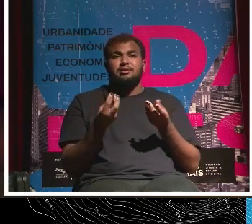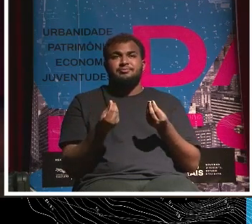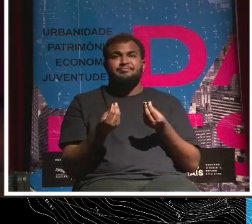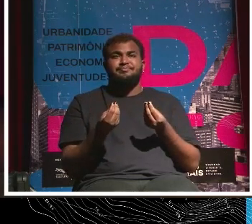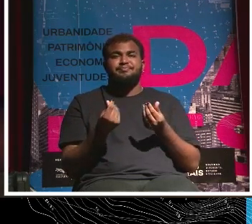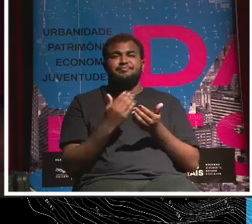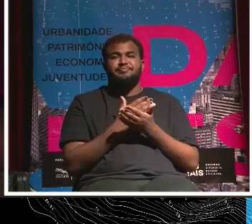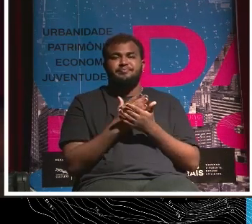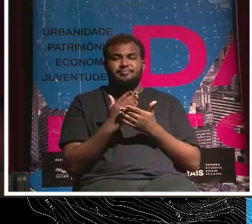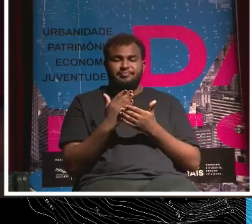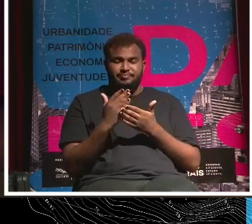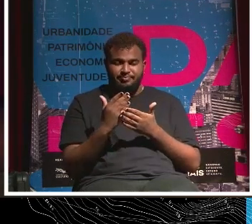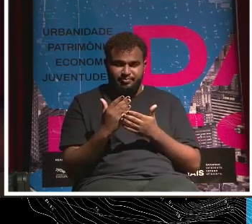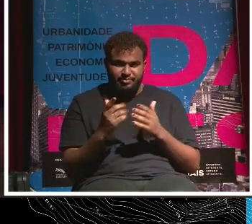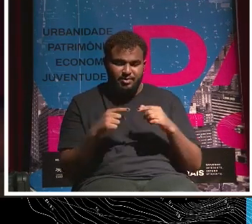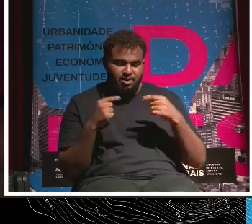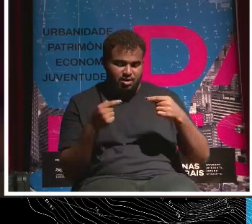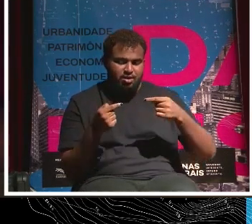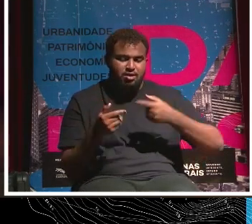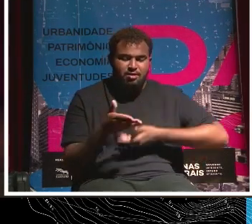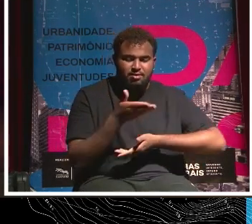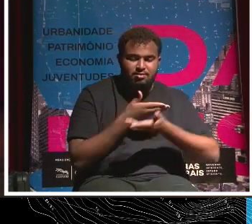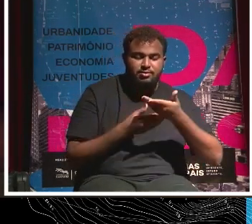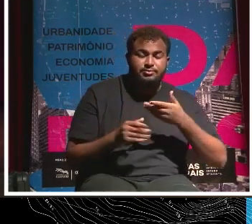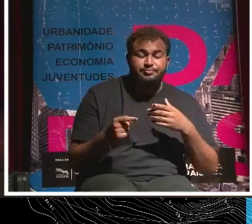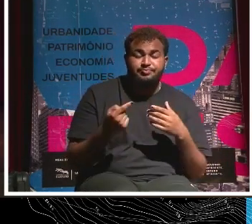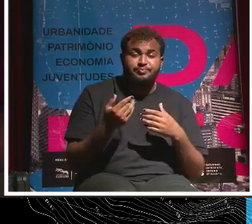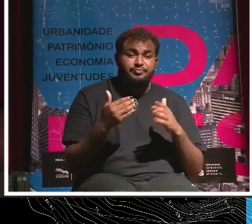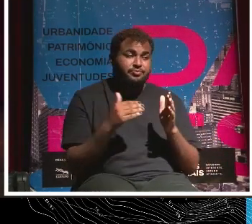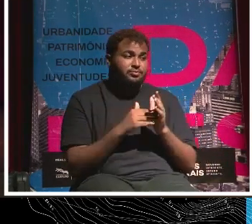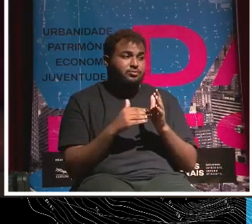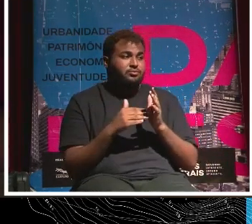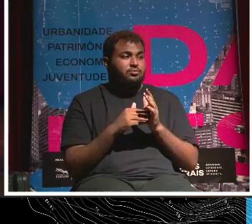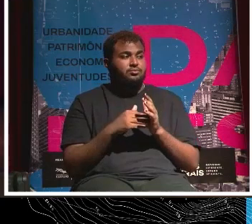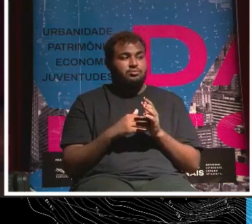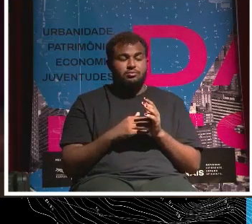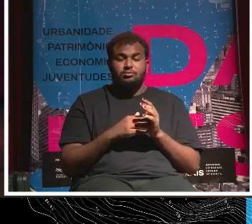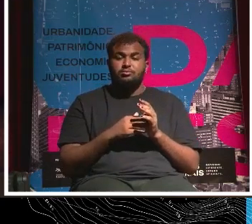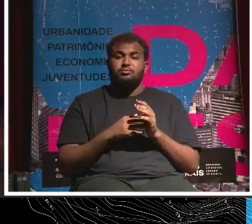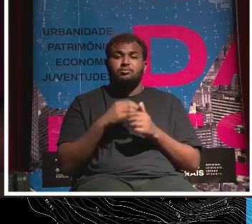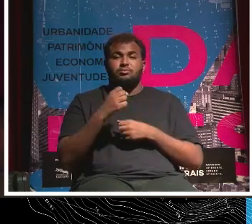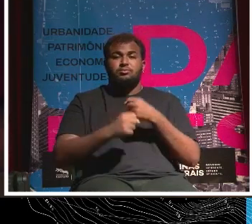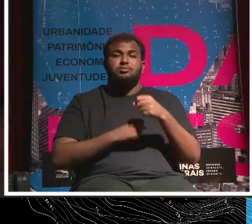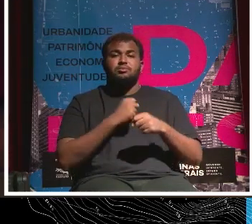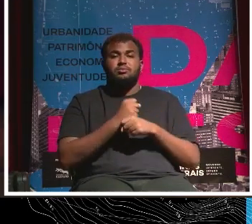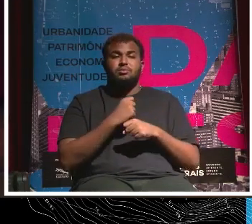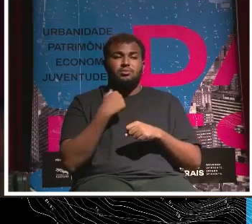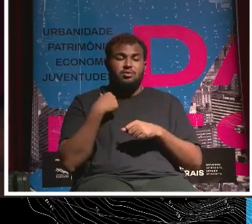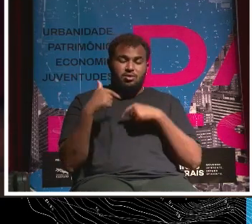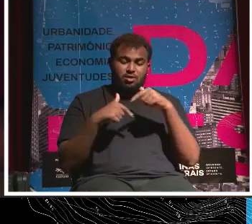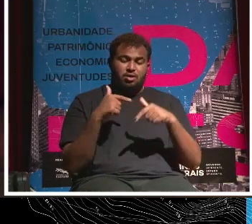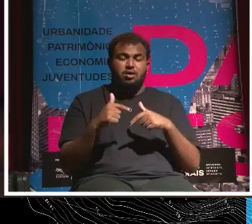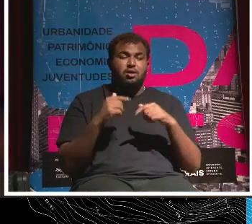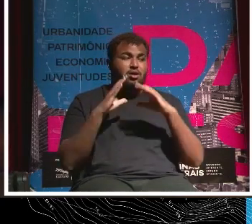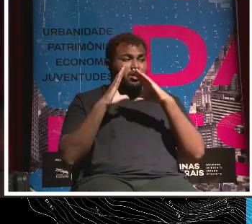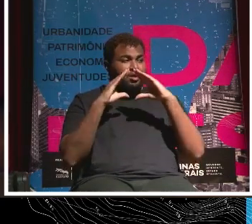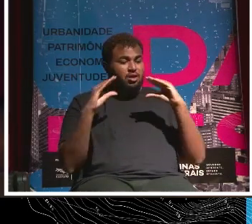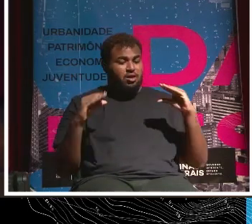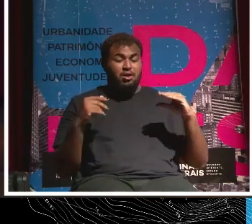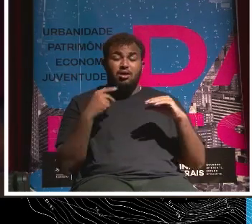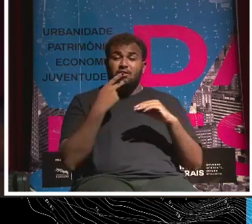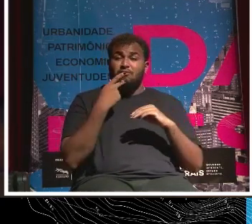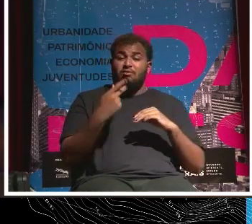para a troca afetiva. E nos últimos anos eu tenho dito que eu trabalho com muita tranquilidade com pessoas às quais eu chamo